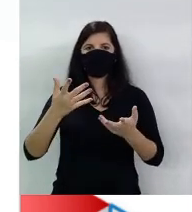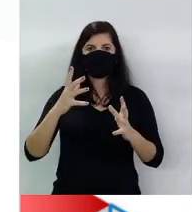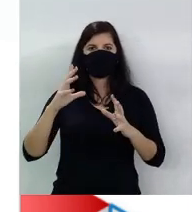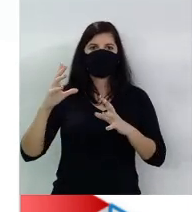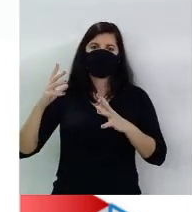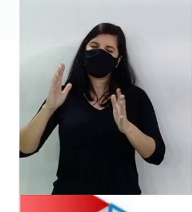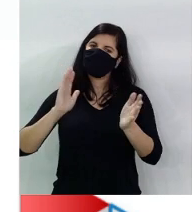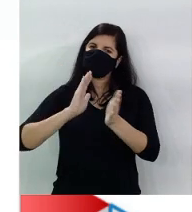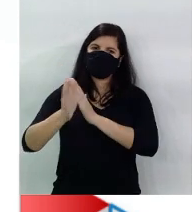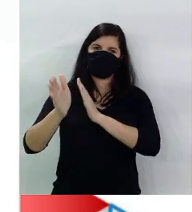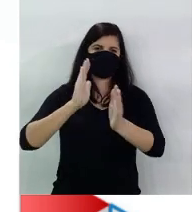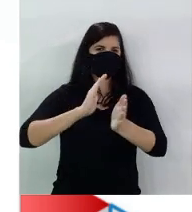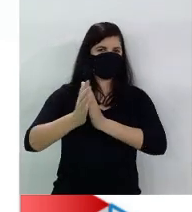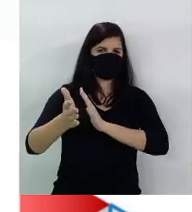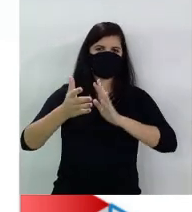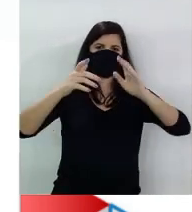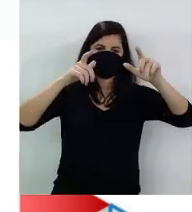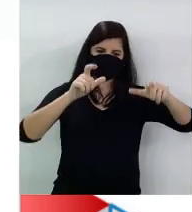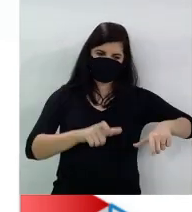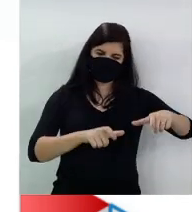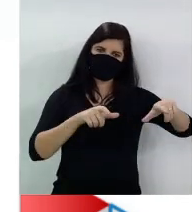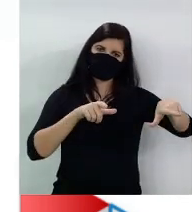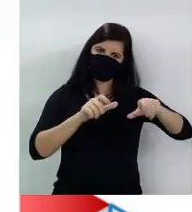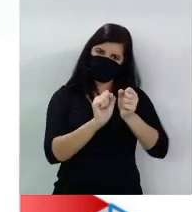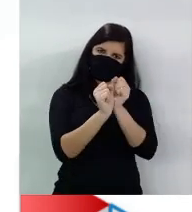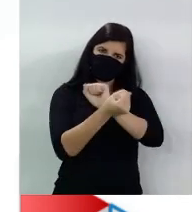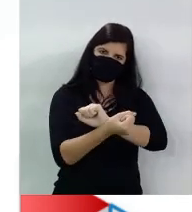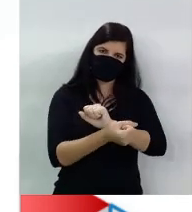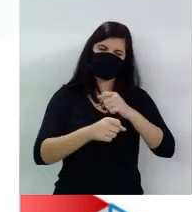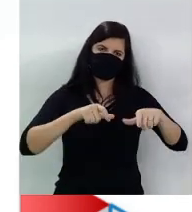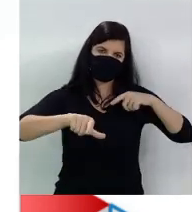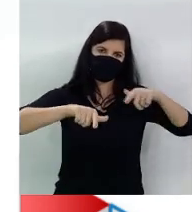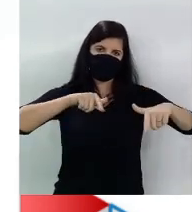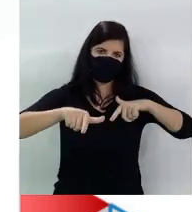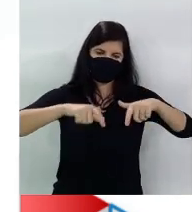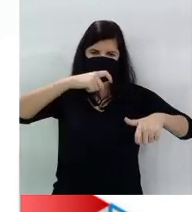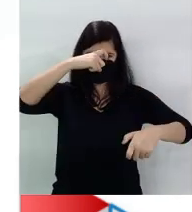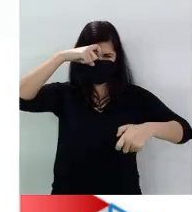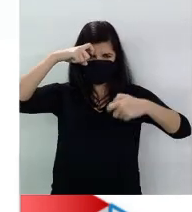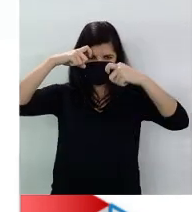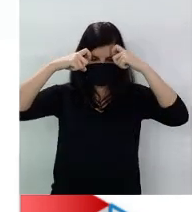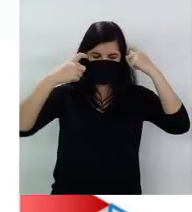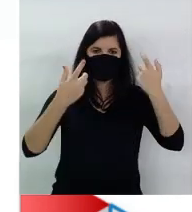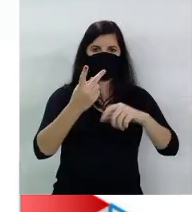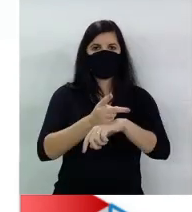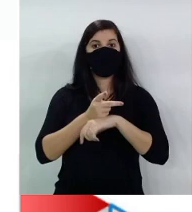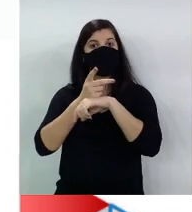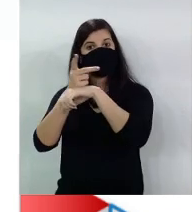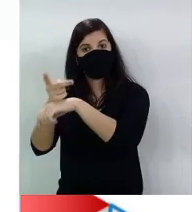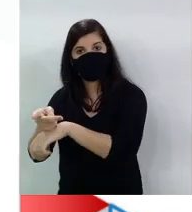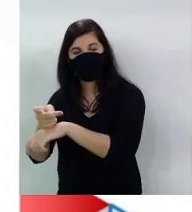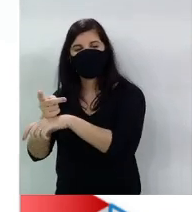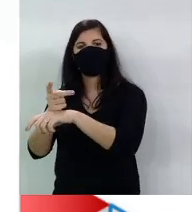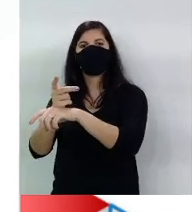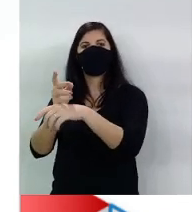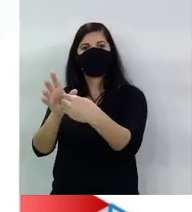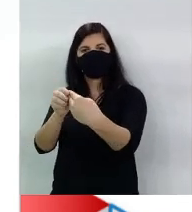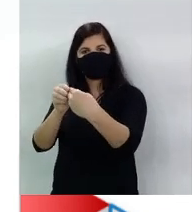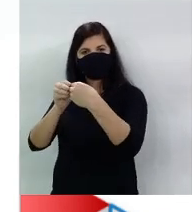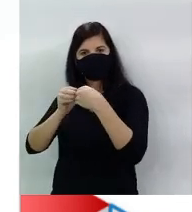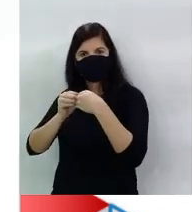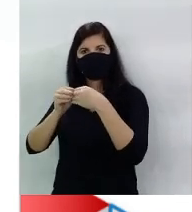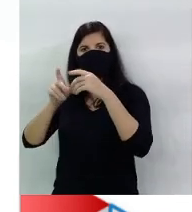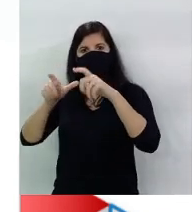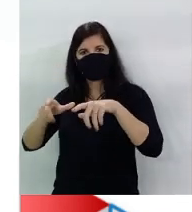fugiam dos engenhos onde estavam escravizados, encontravam o quê? Abrigos nas aldeias